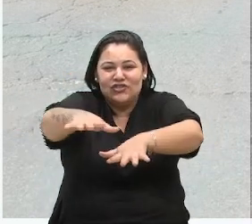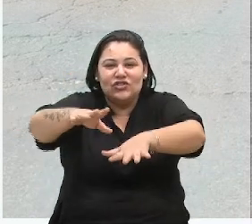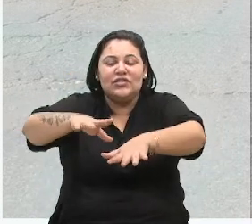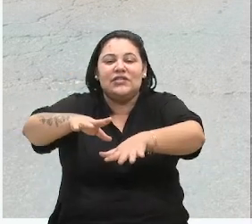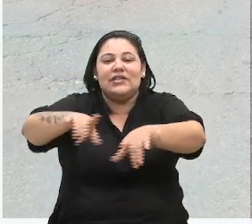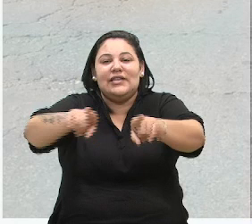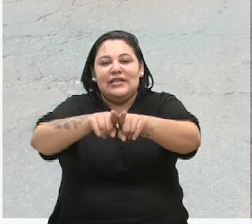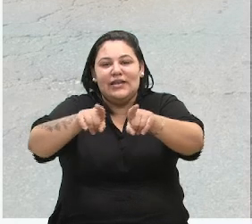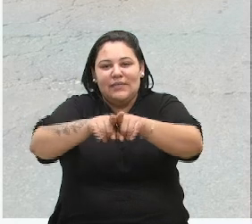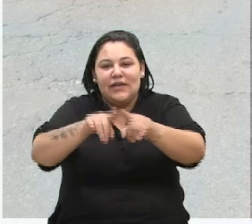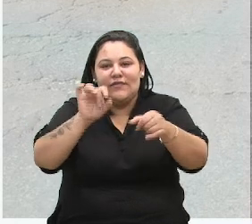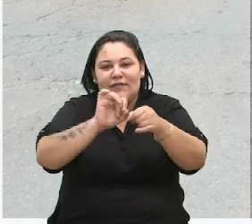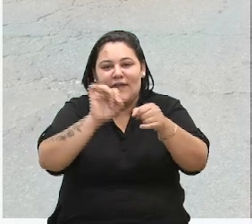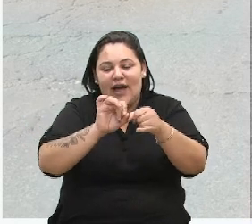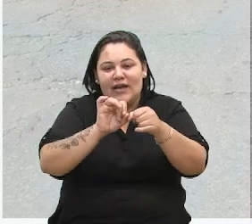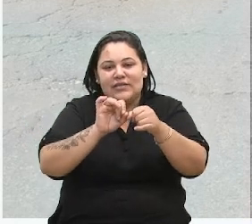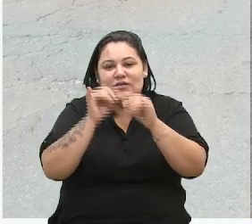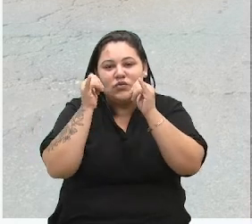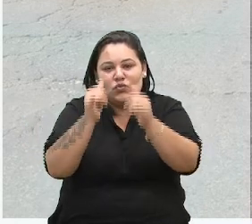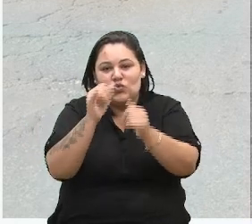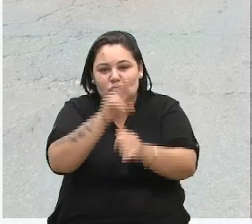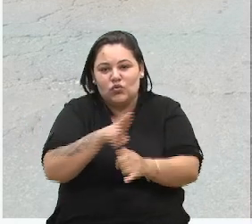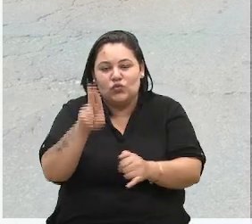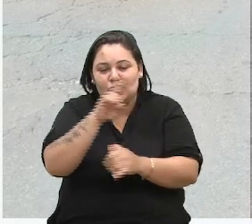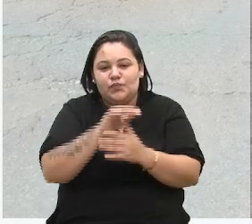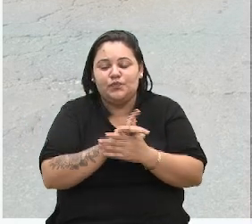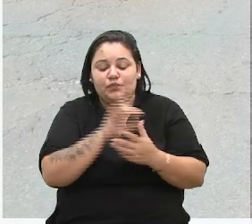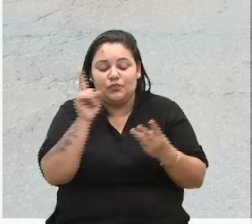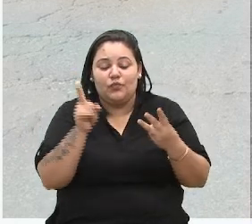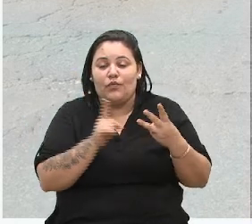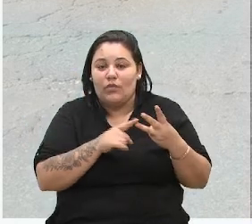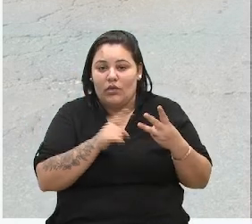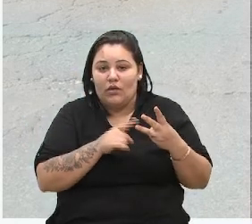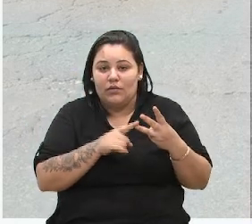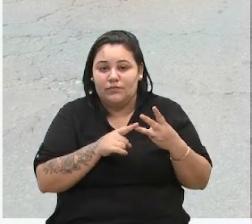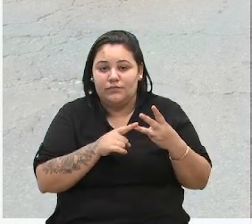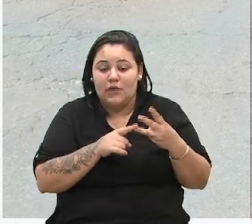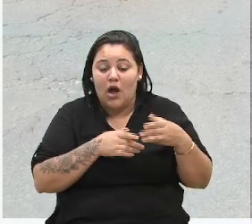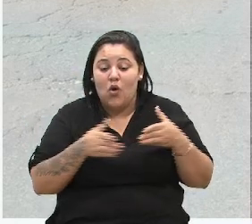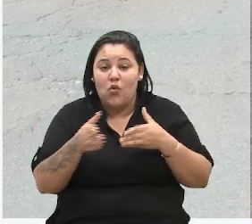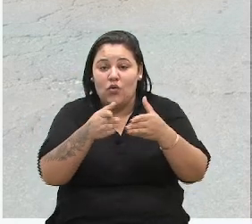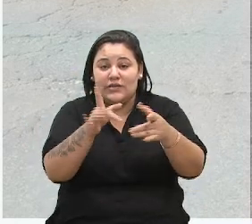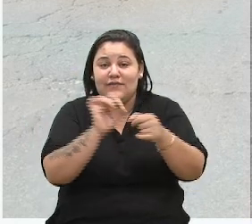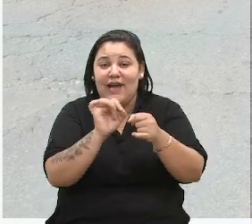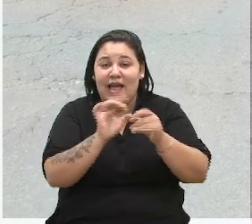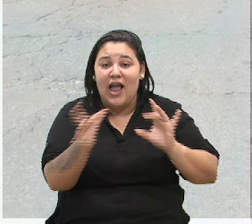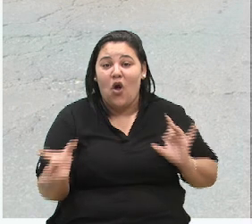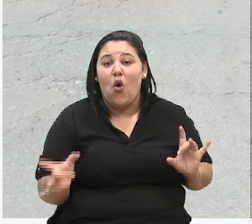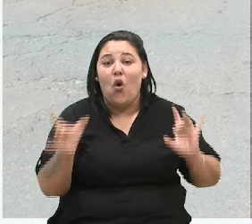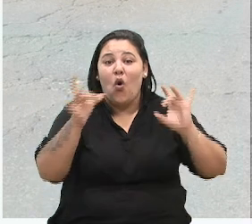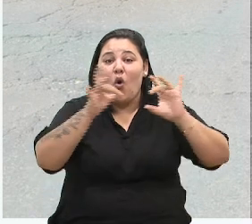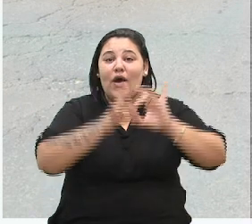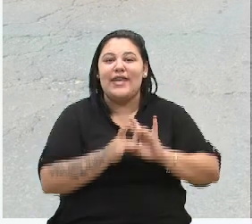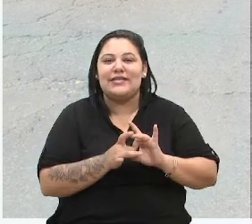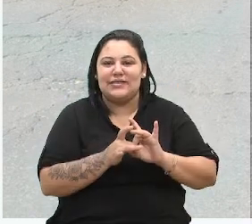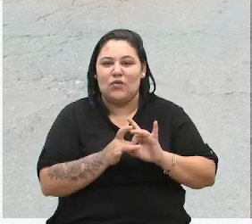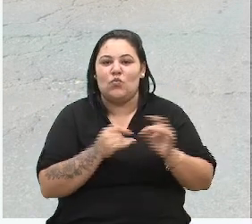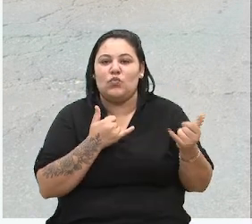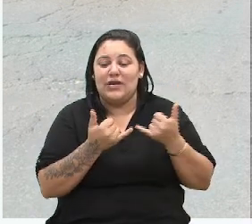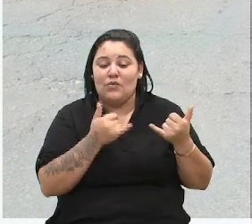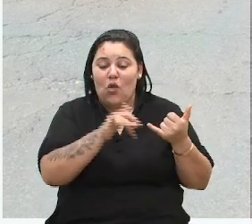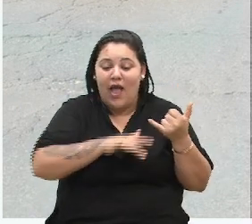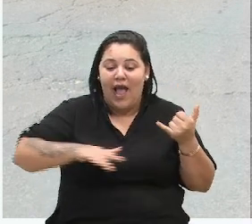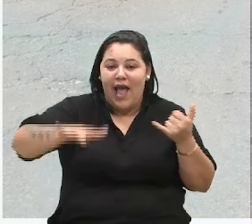urbana. Terceiro critério, vias que efetuam conectividade, né? Então, áreas, né,